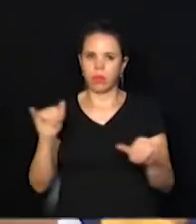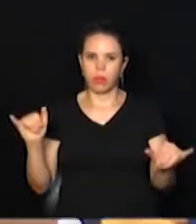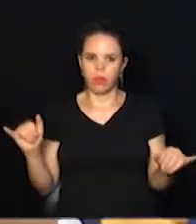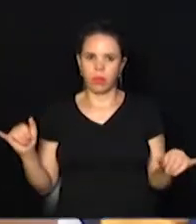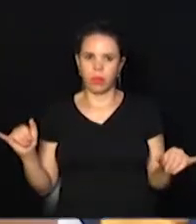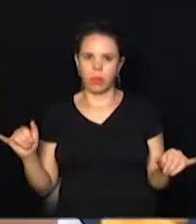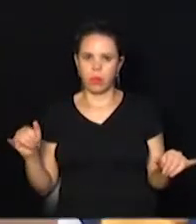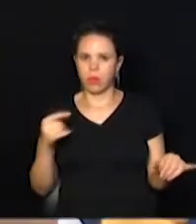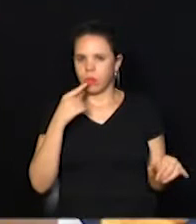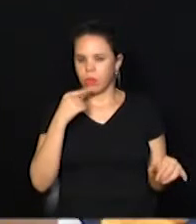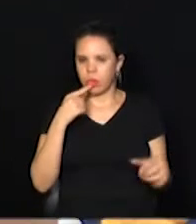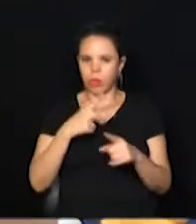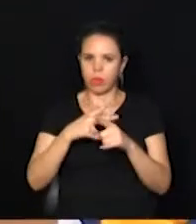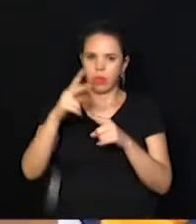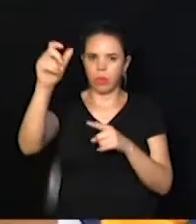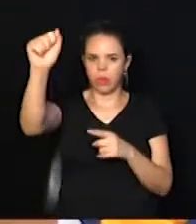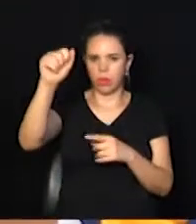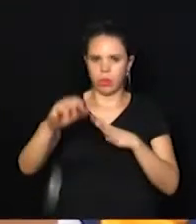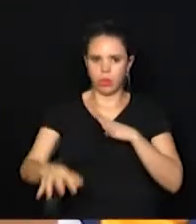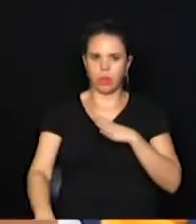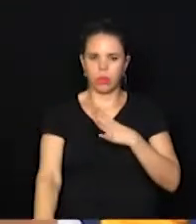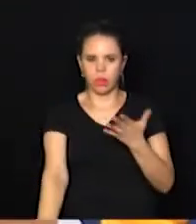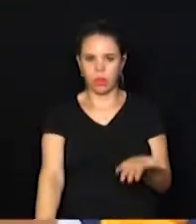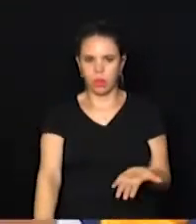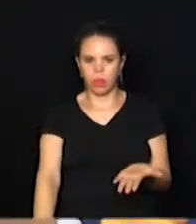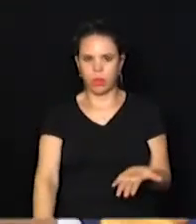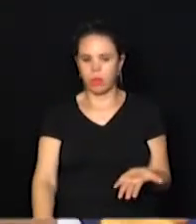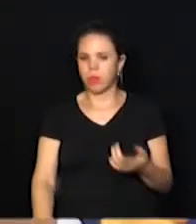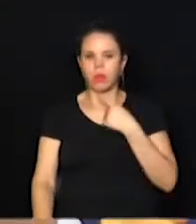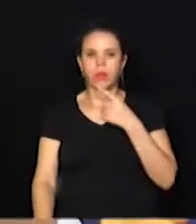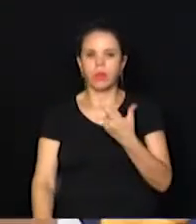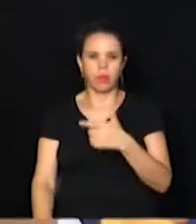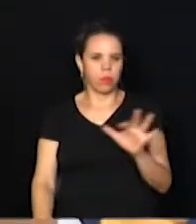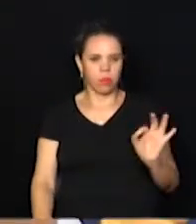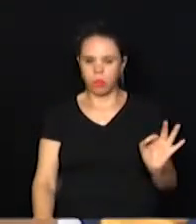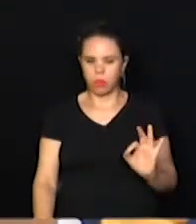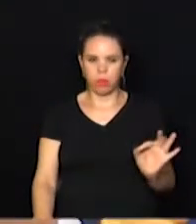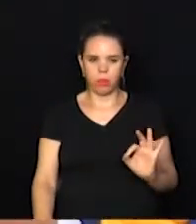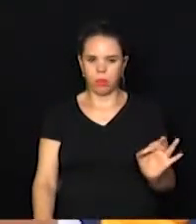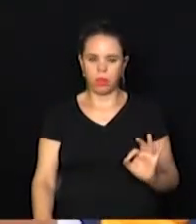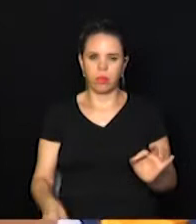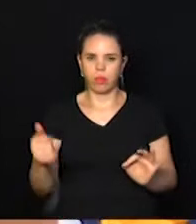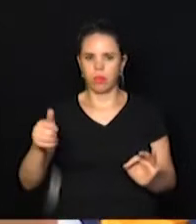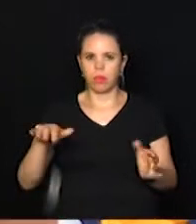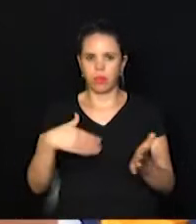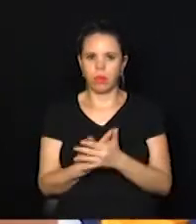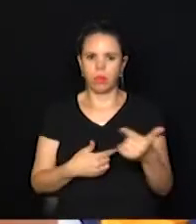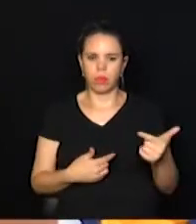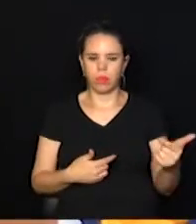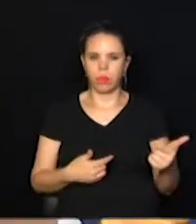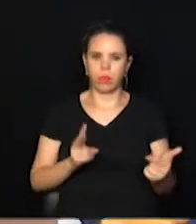campanha vermelha que venceu a eleição dessa cidade, sem nenhuma dúvida. Do primeiro para o segundo turno,